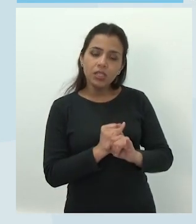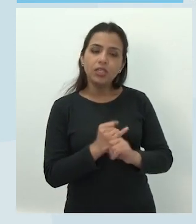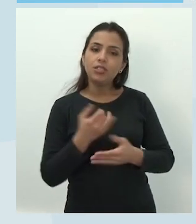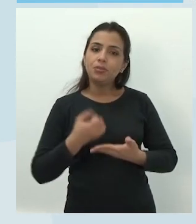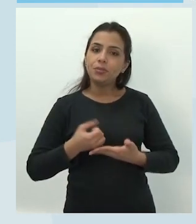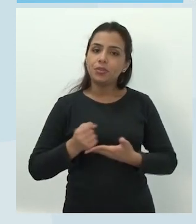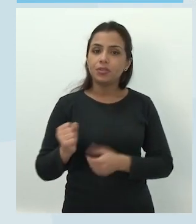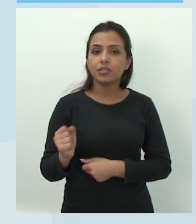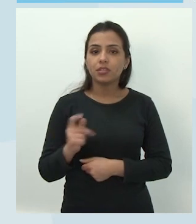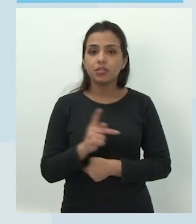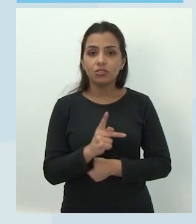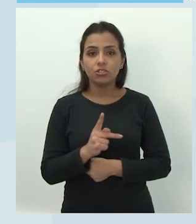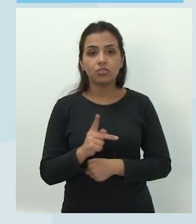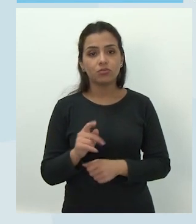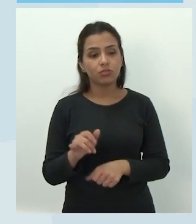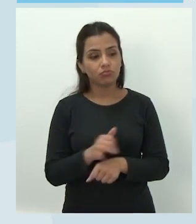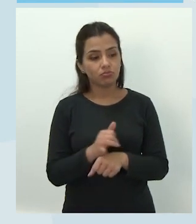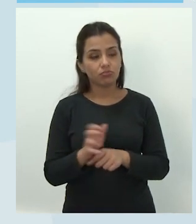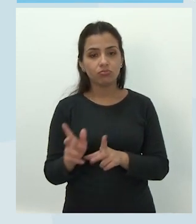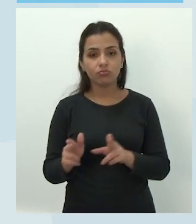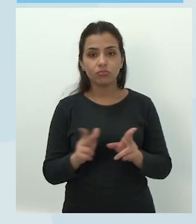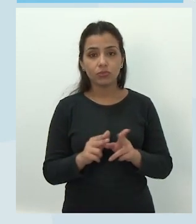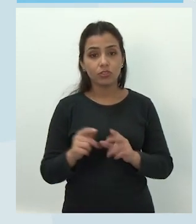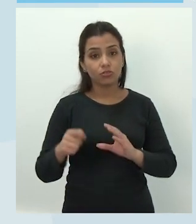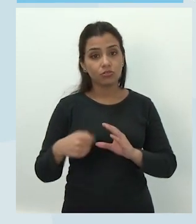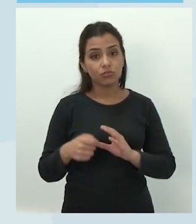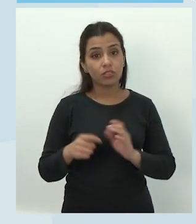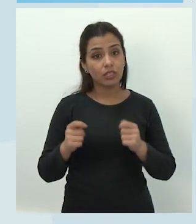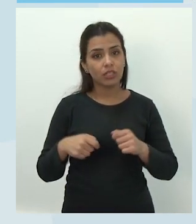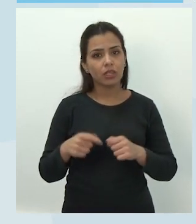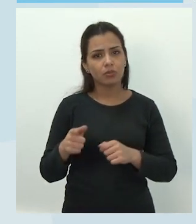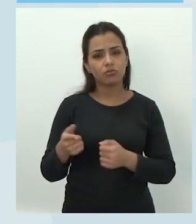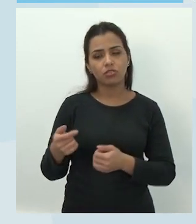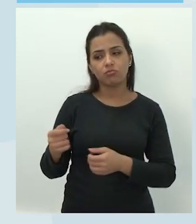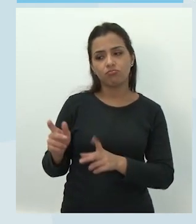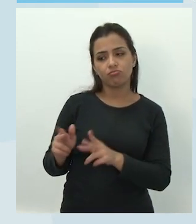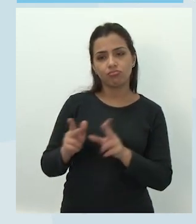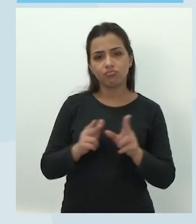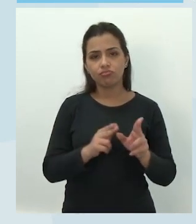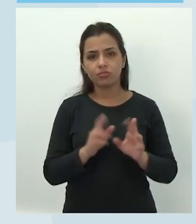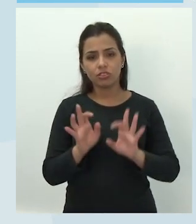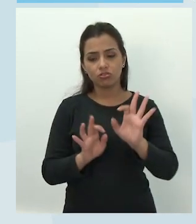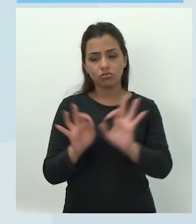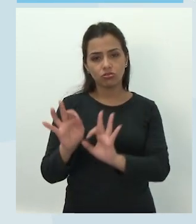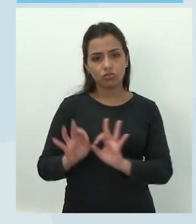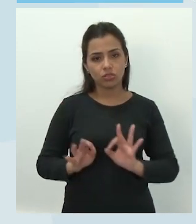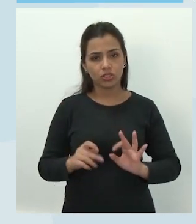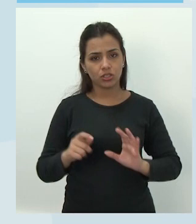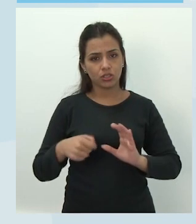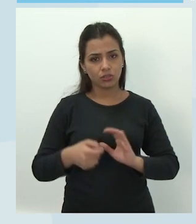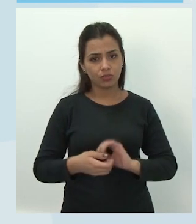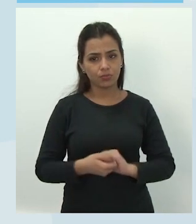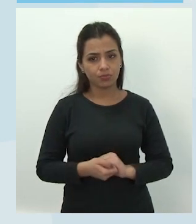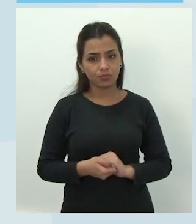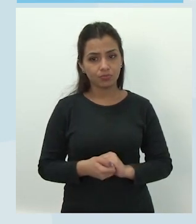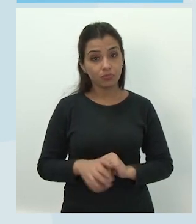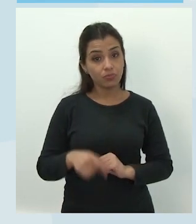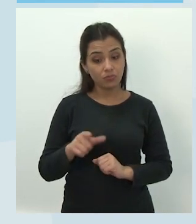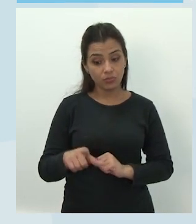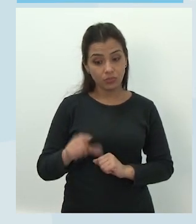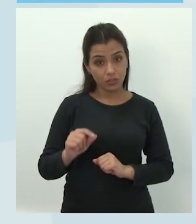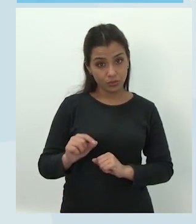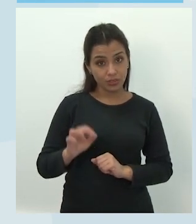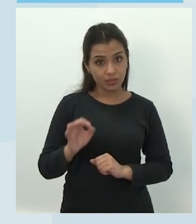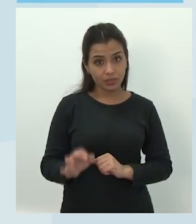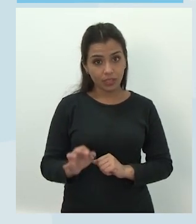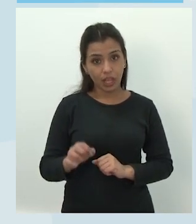de edição e gravação de vídeos que vocês podem utilizar para estar gravando e editando esse vídeo, tá? Depois de selecionar que ferramenta que você vai utilizar,